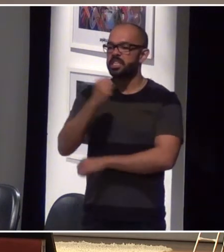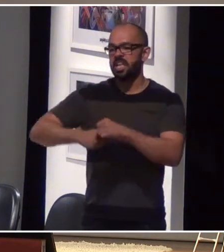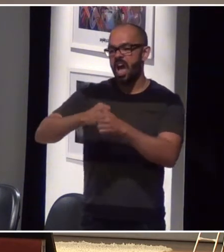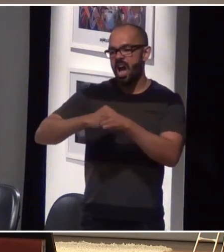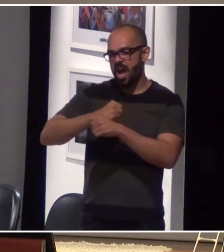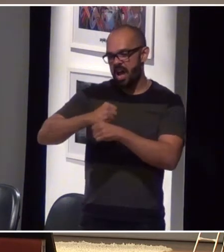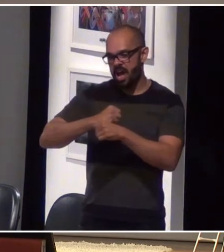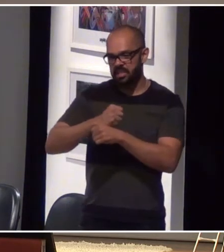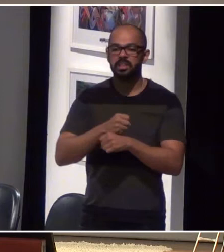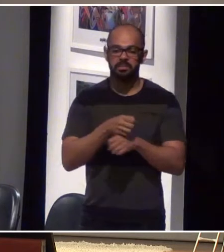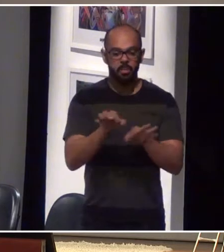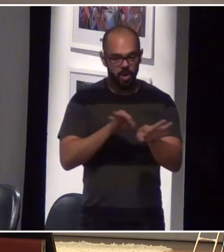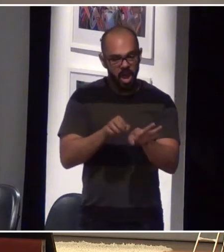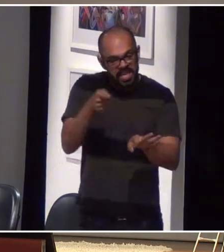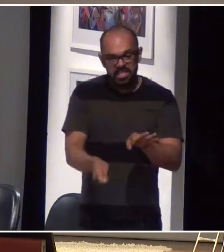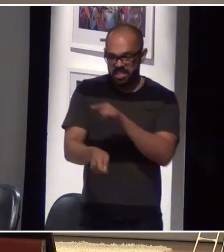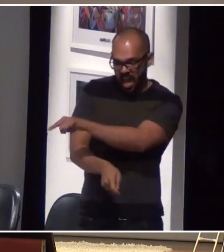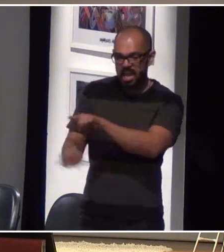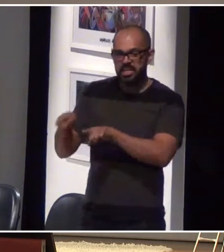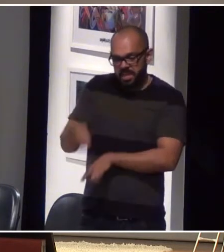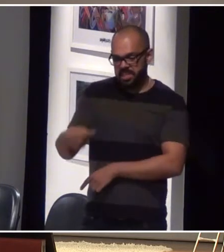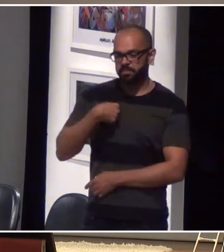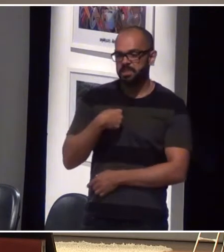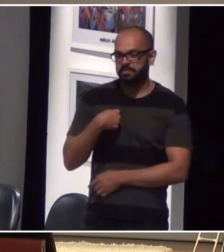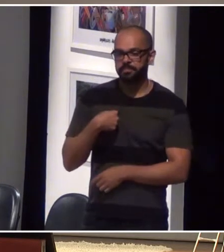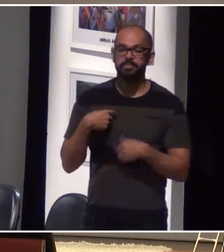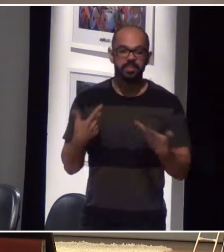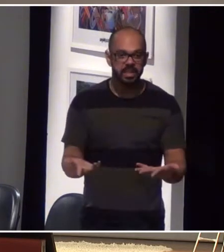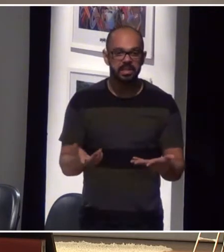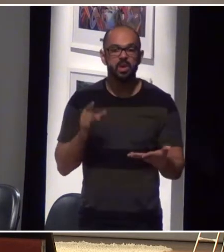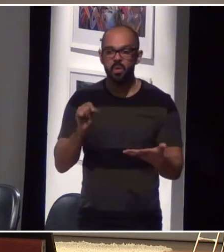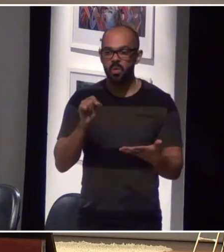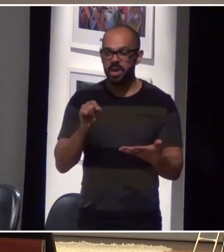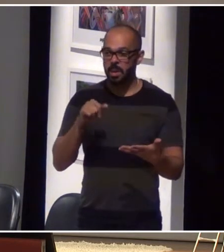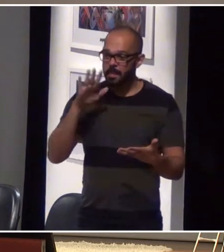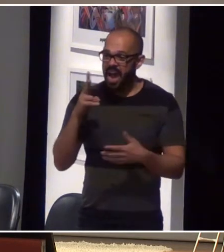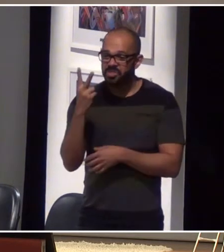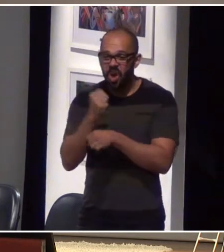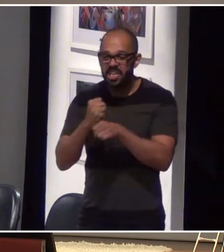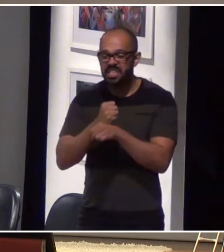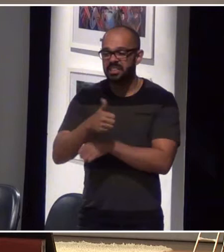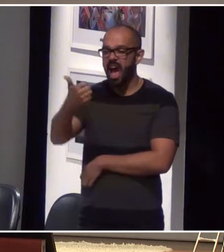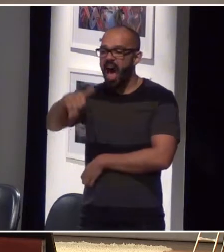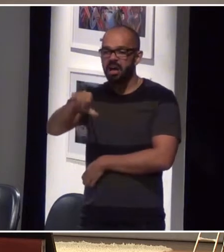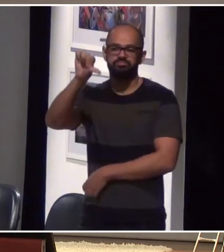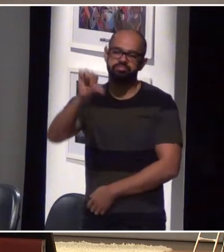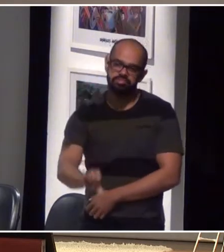também vai exigir isso dela e vai exigir de mim. No sentido de que, mais do que 2 anos, prejudica a avaliação do